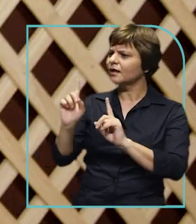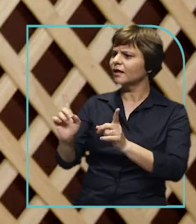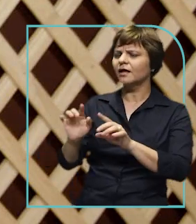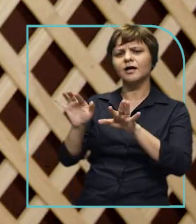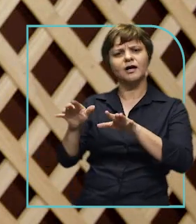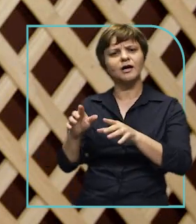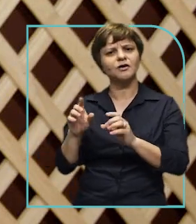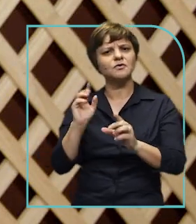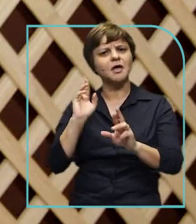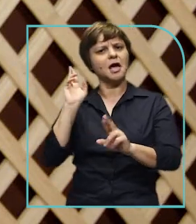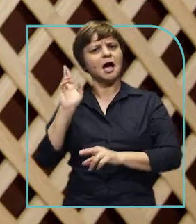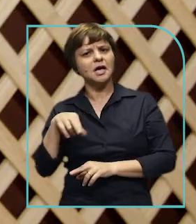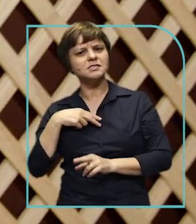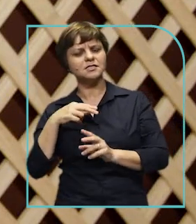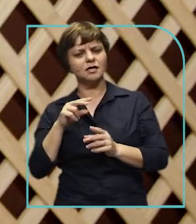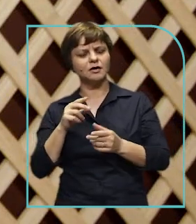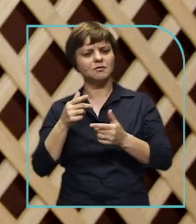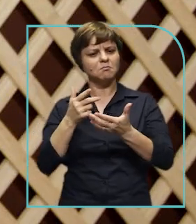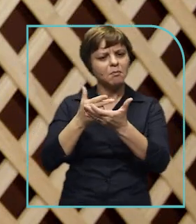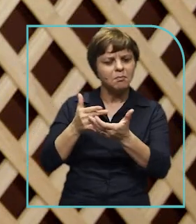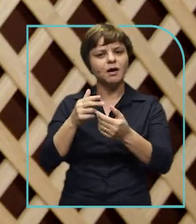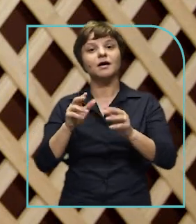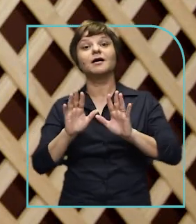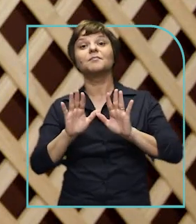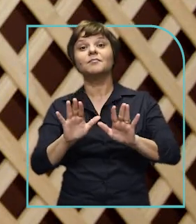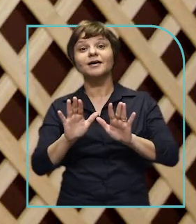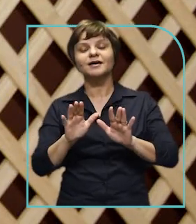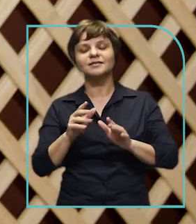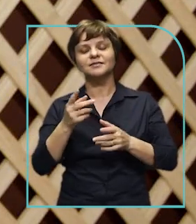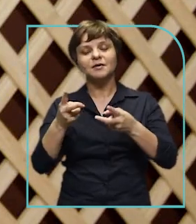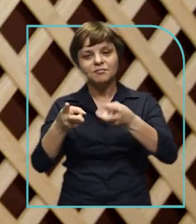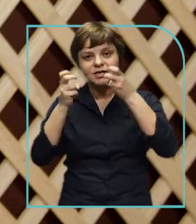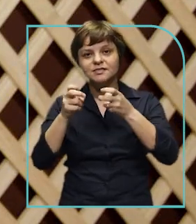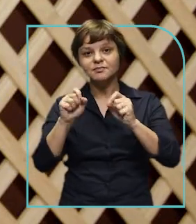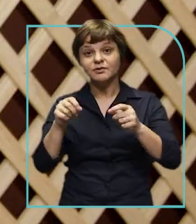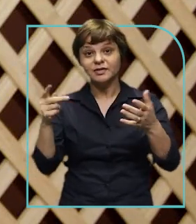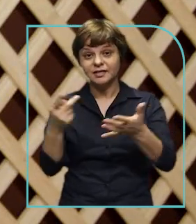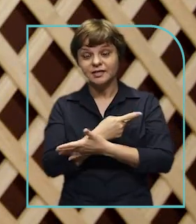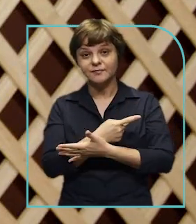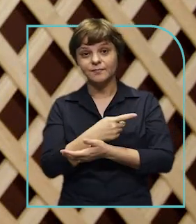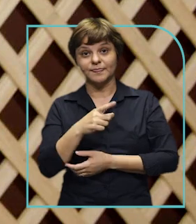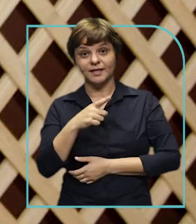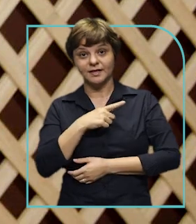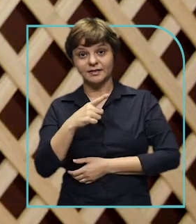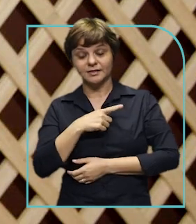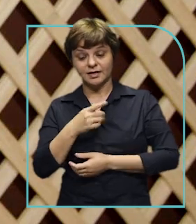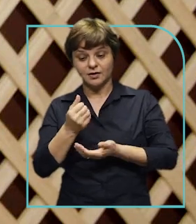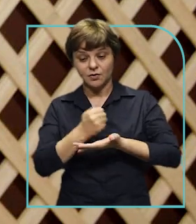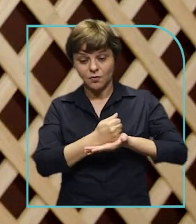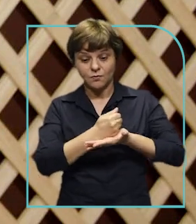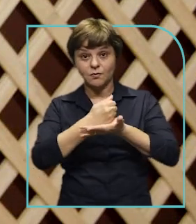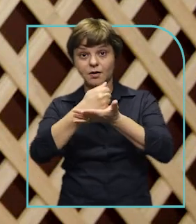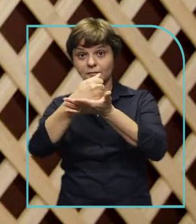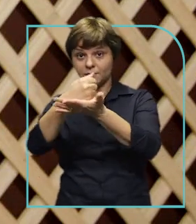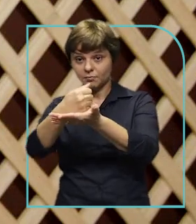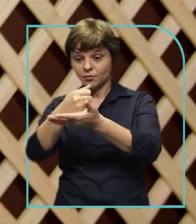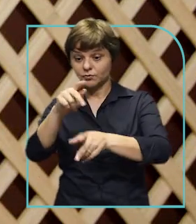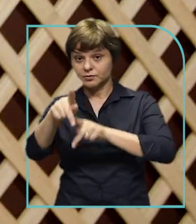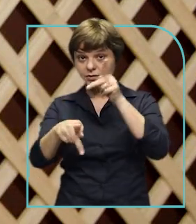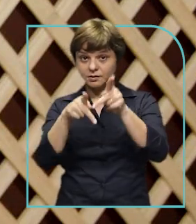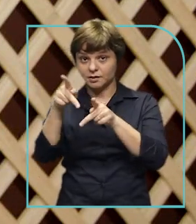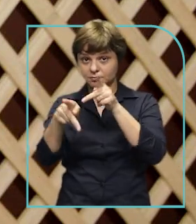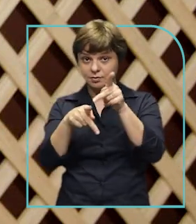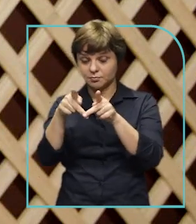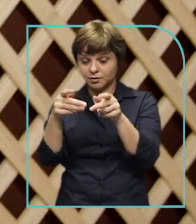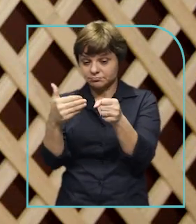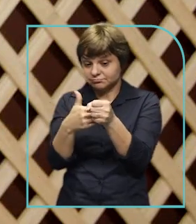bem esse o motivo do ataque, mas depois perceberam que foi. Mas existe um apoio da